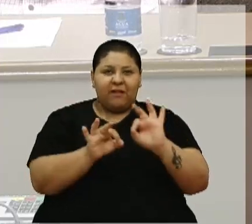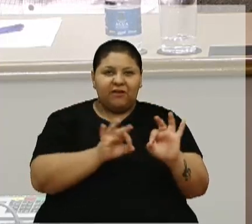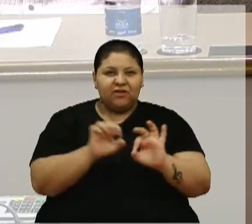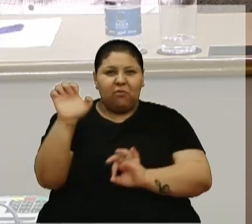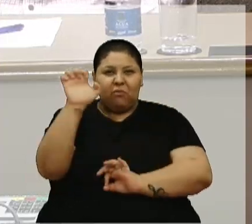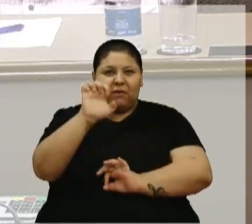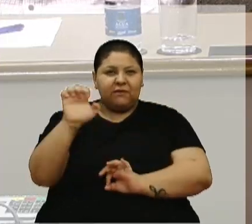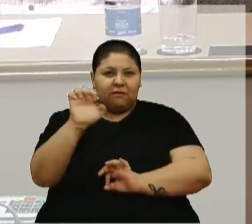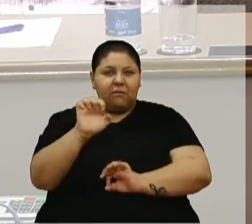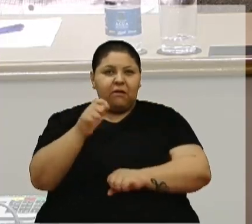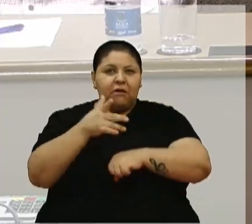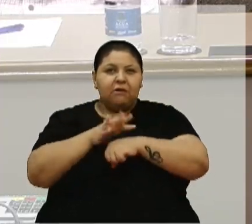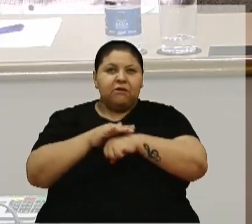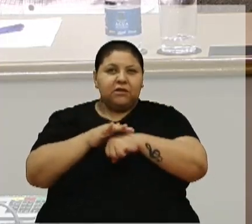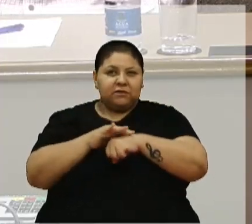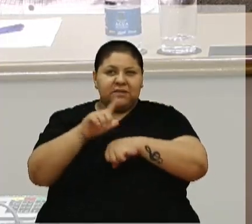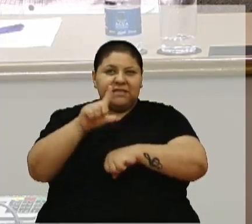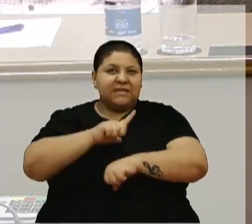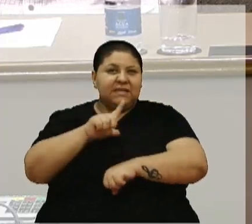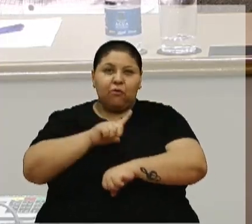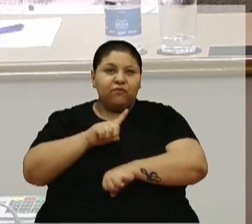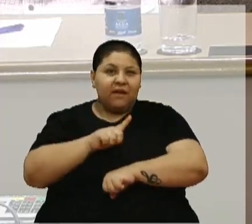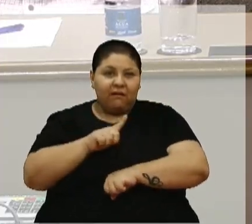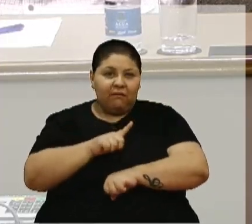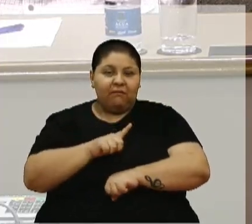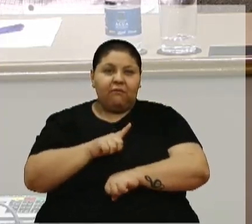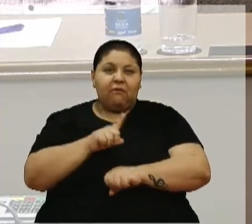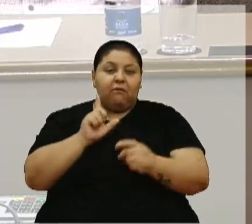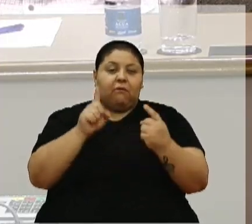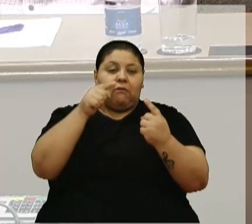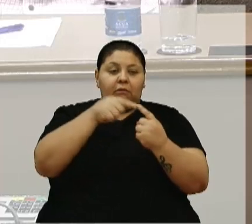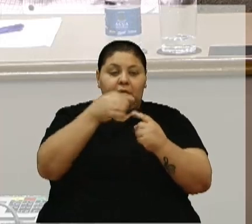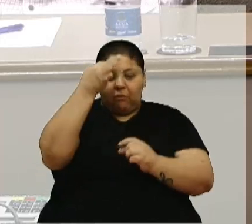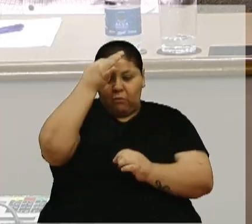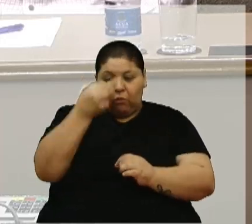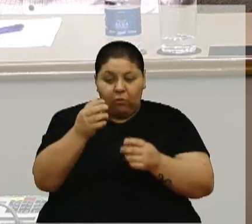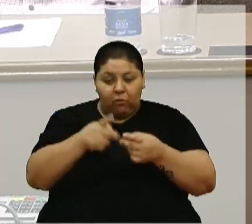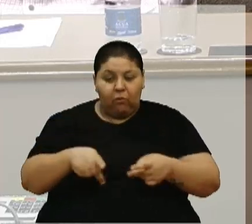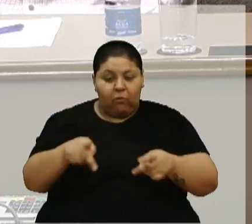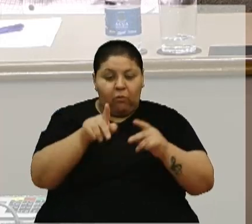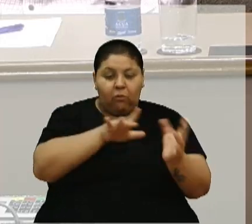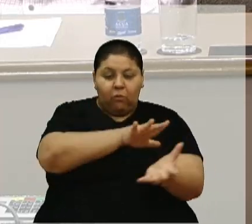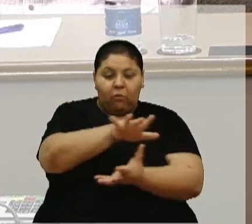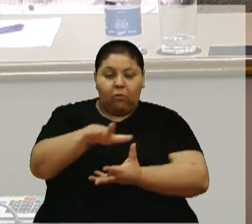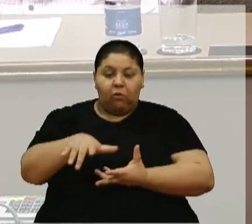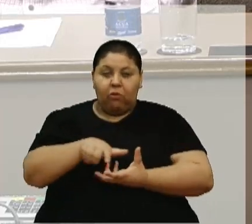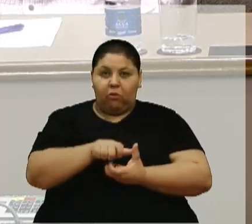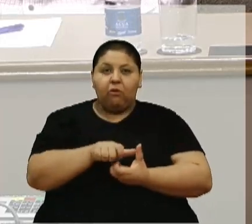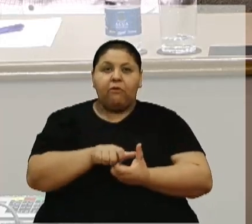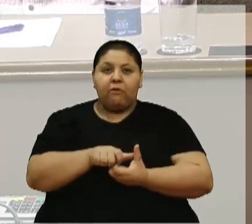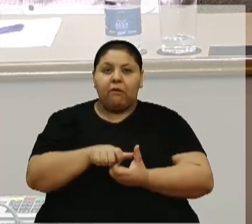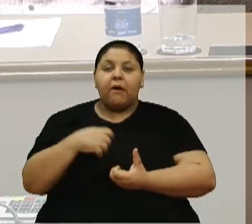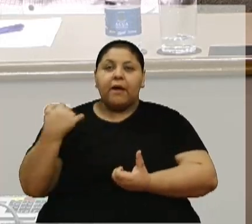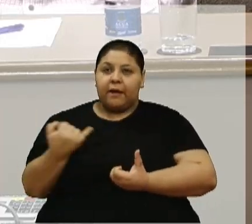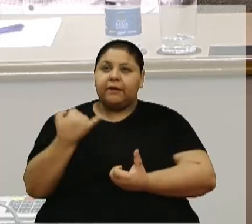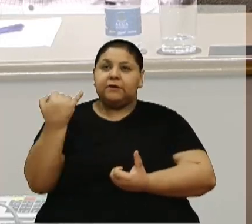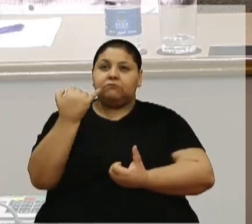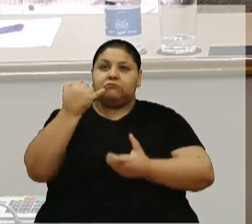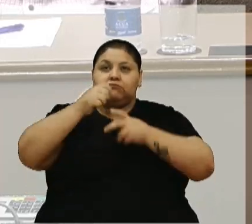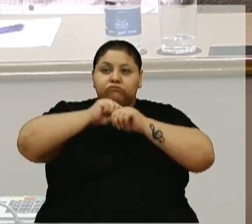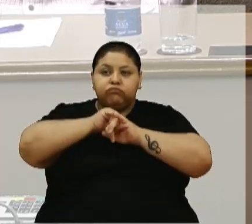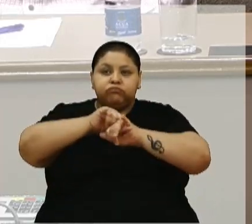Raras, EURODIS, com o objetivo de conscientizar a população mundial sobre a existência e a importância da